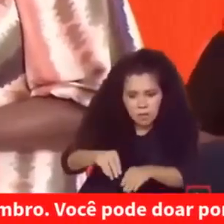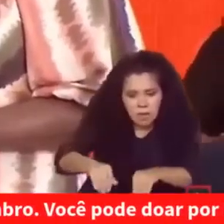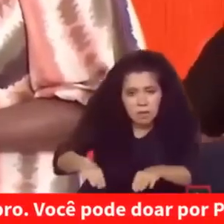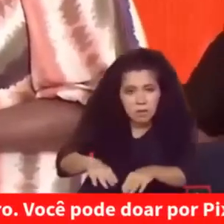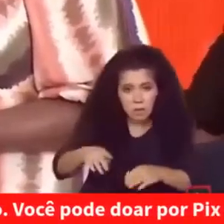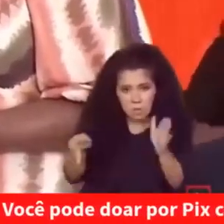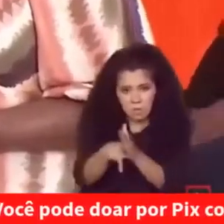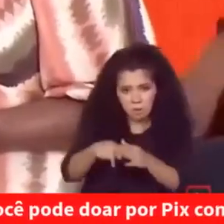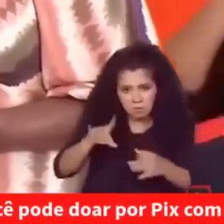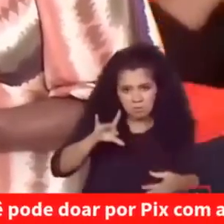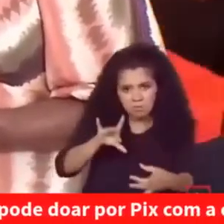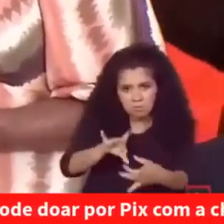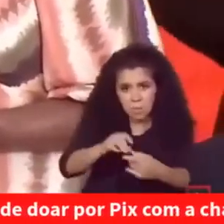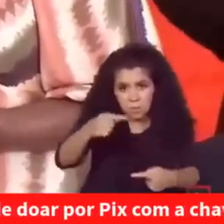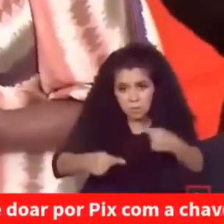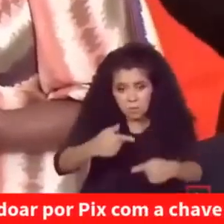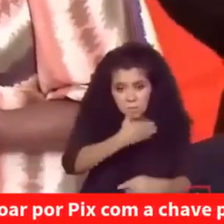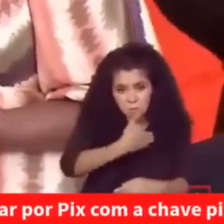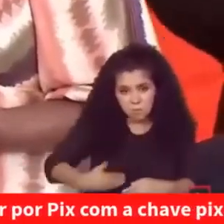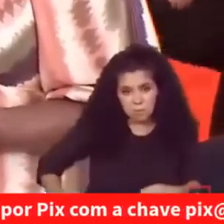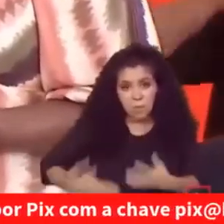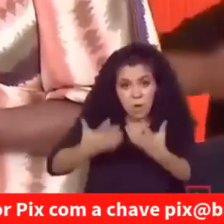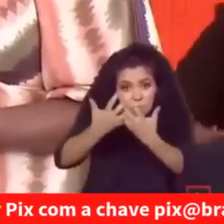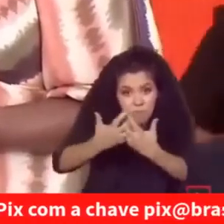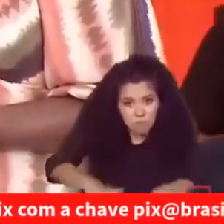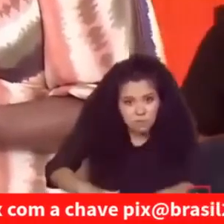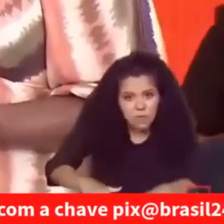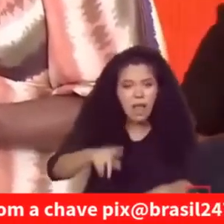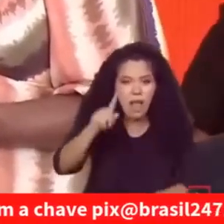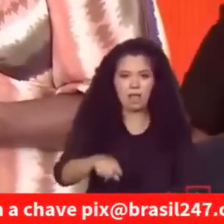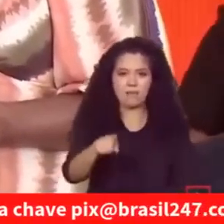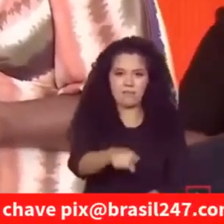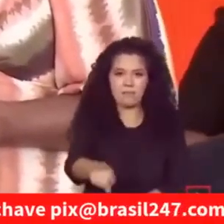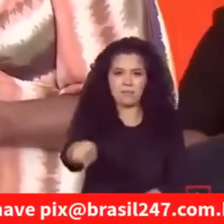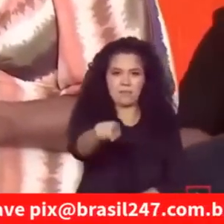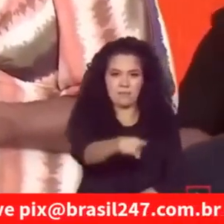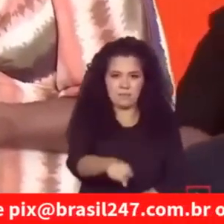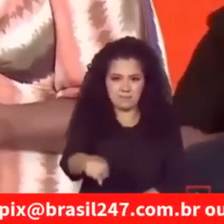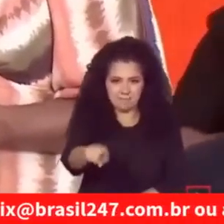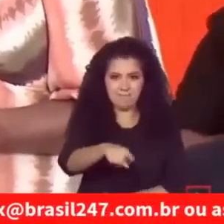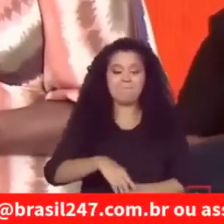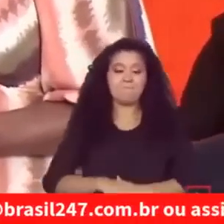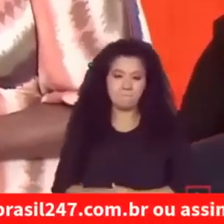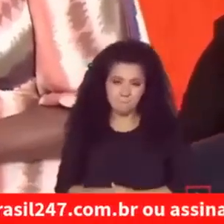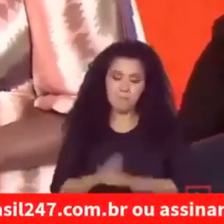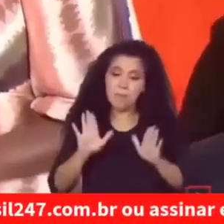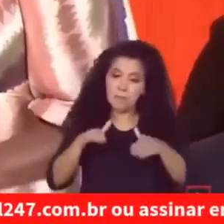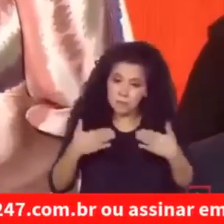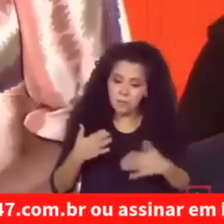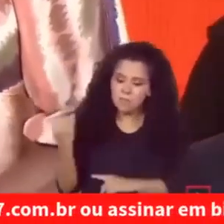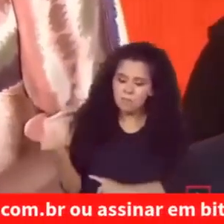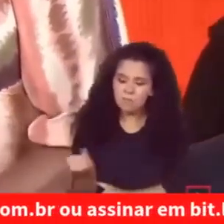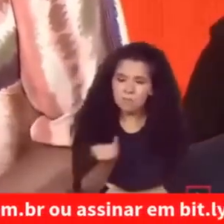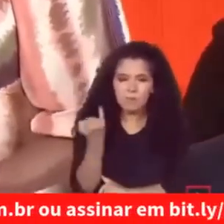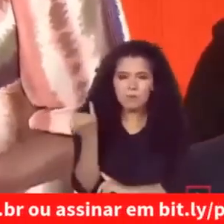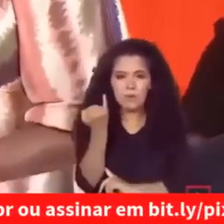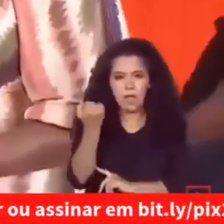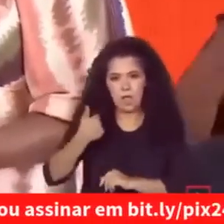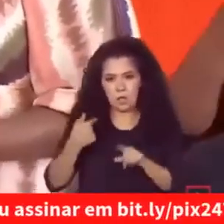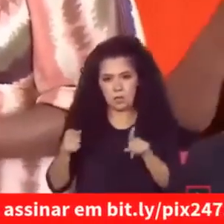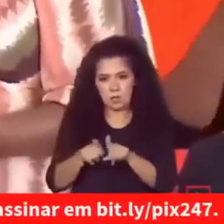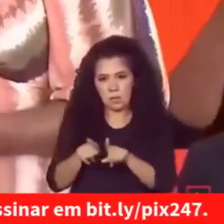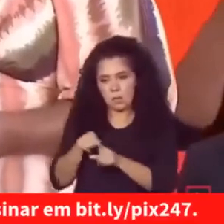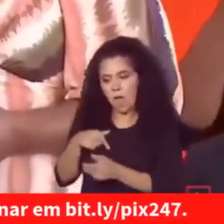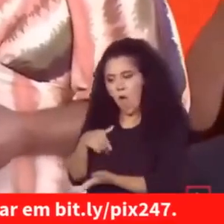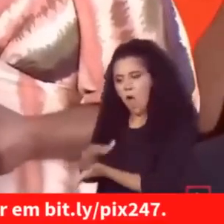política pública funcionar são vocês. Então, é muito importante. Eu estava cobrando